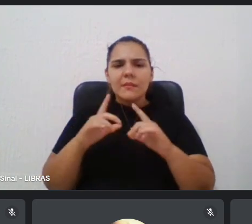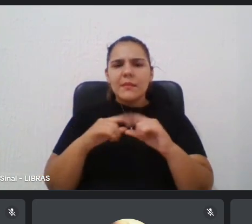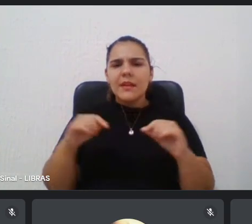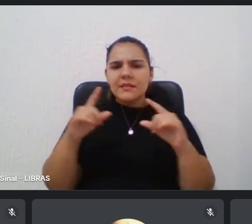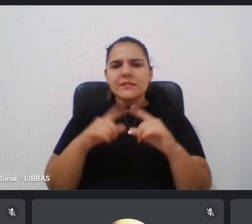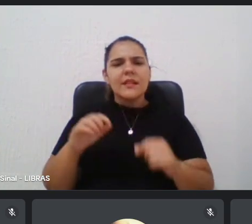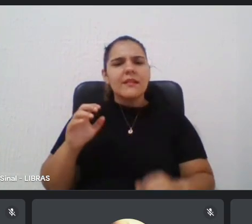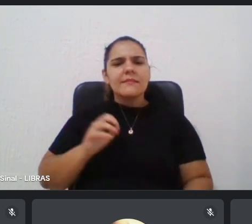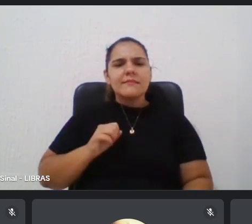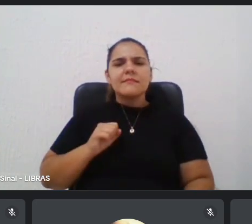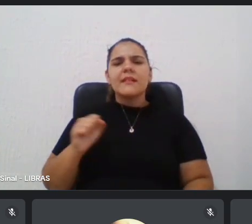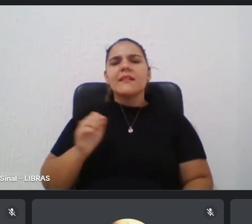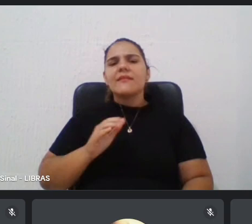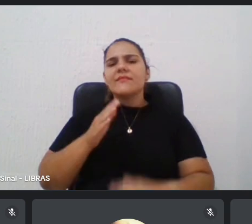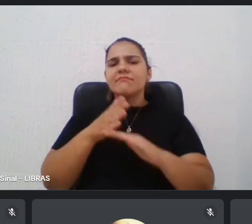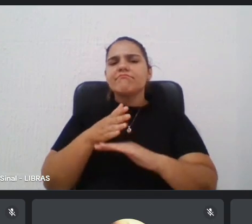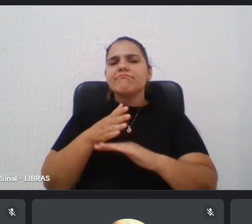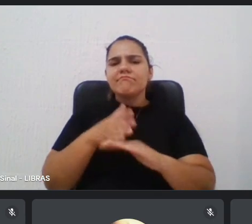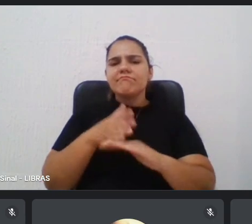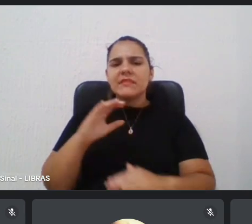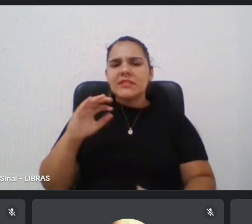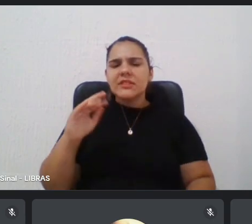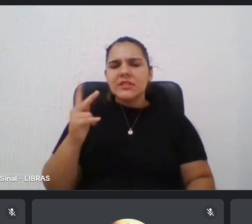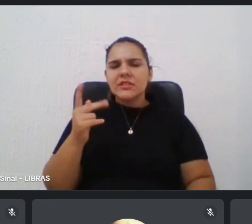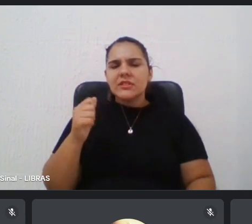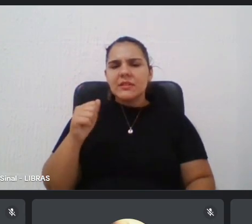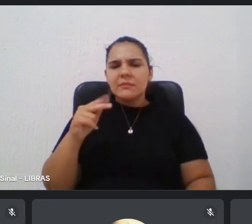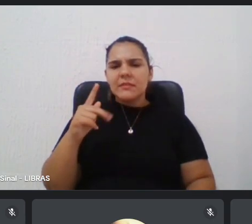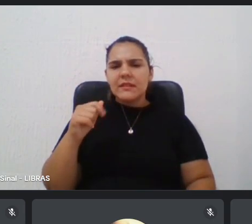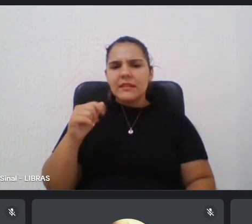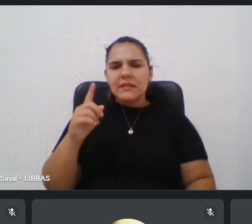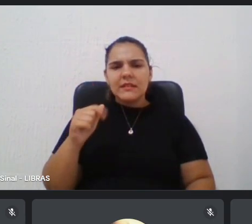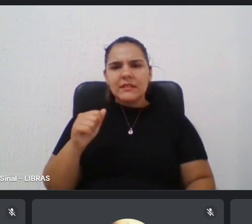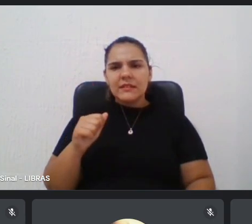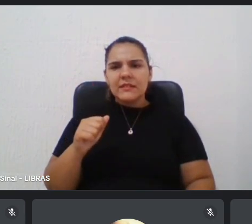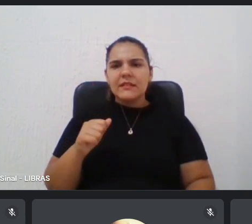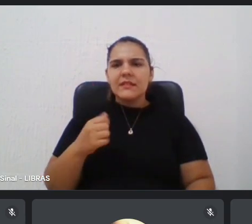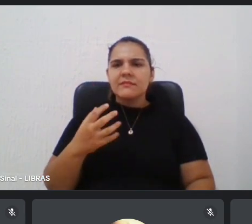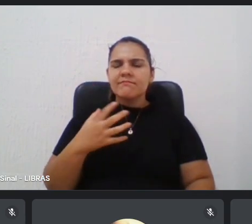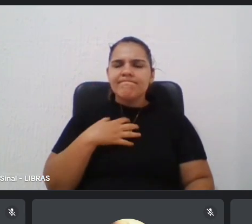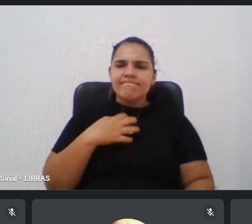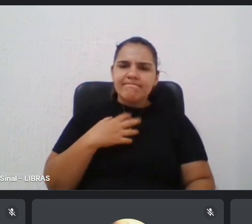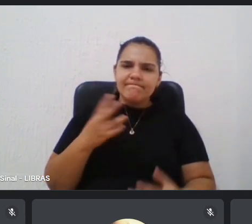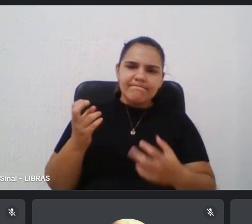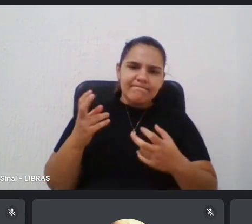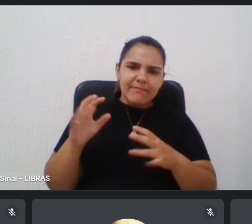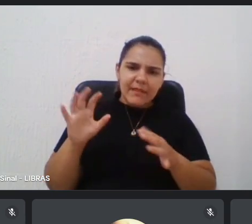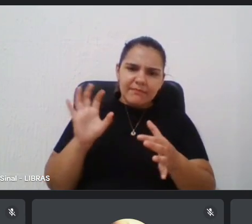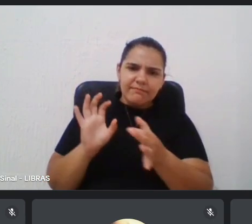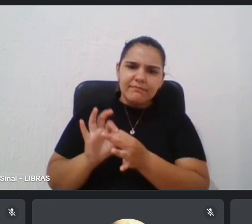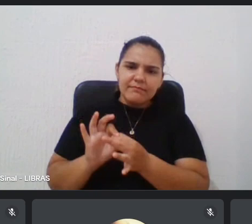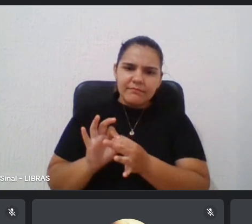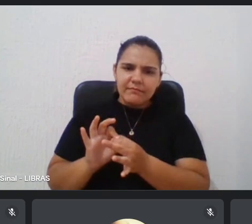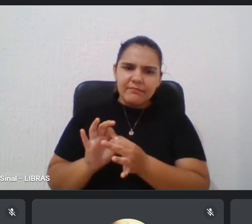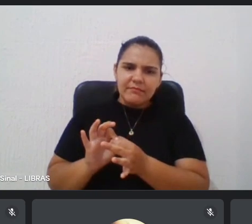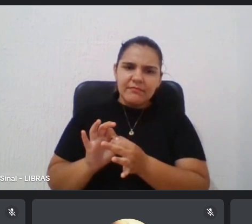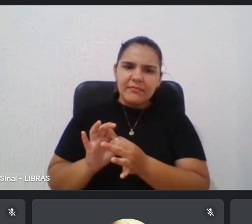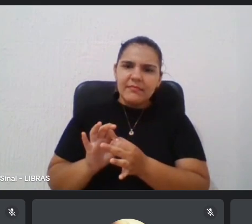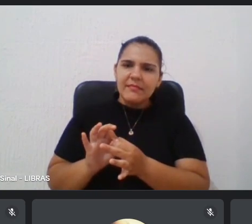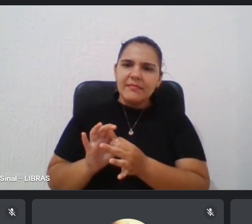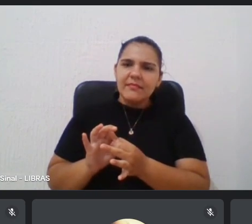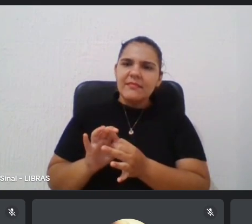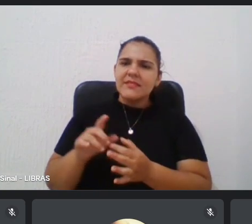Eu senti que você estava em um clima que identificou a energia aqui comigo. Agora, quando você foi fazendo isso, Deus, meu coração não